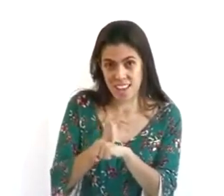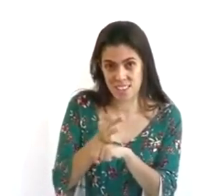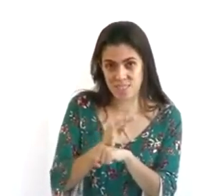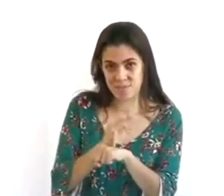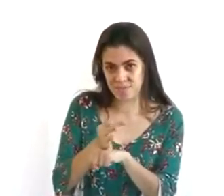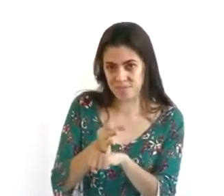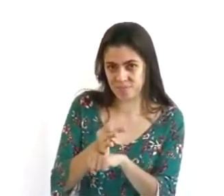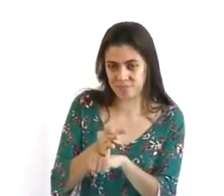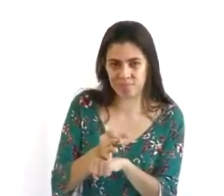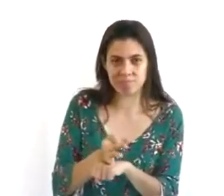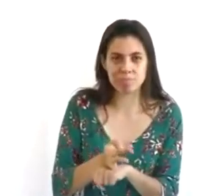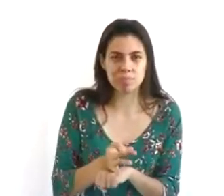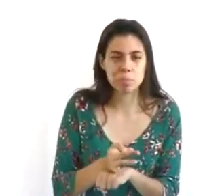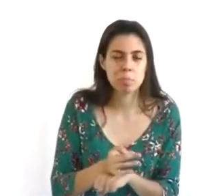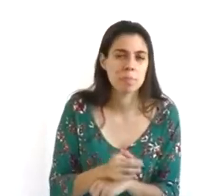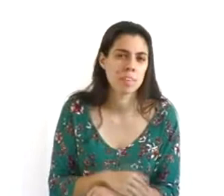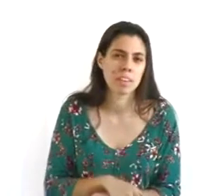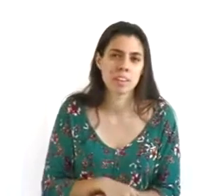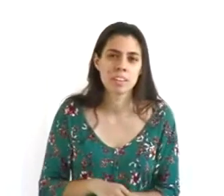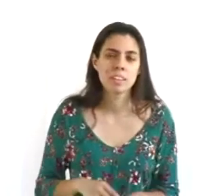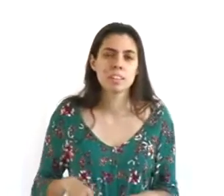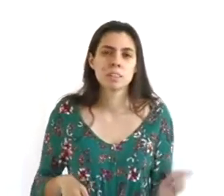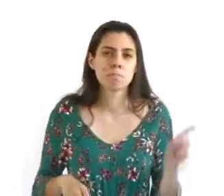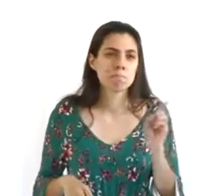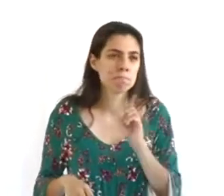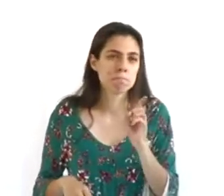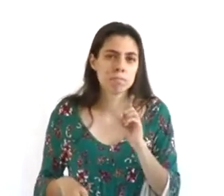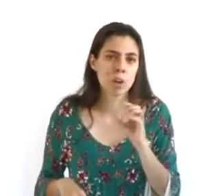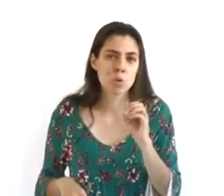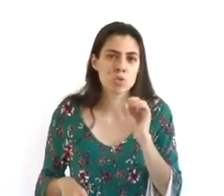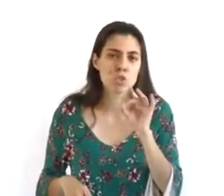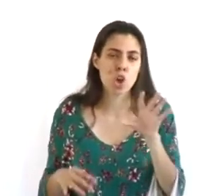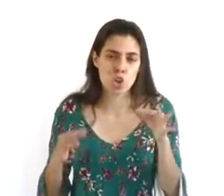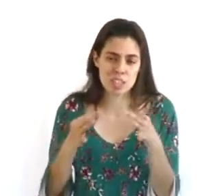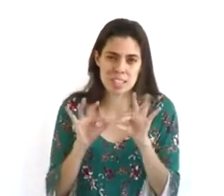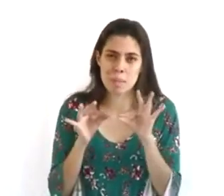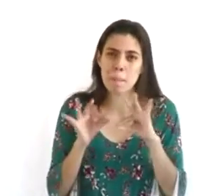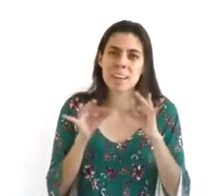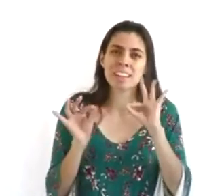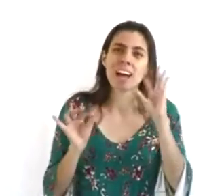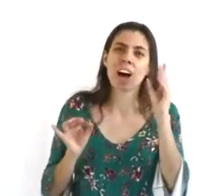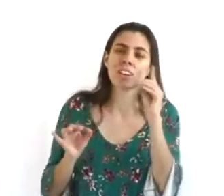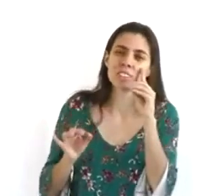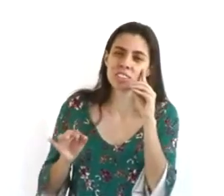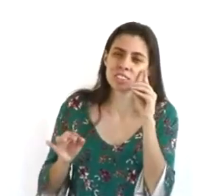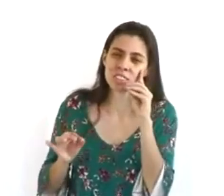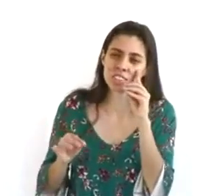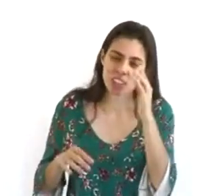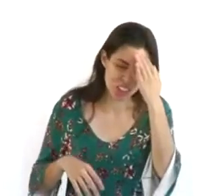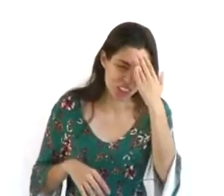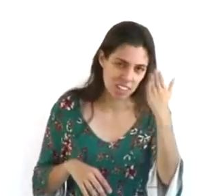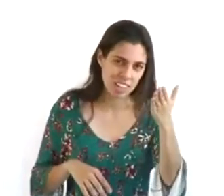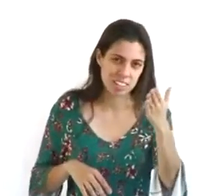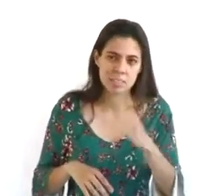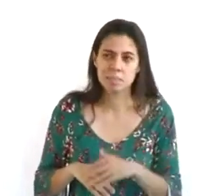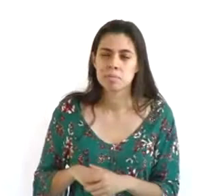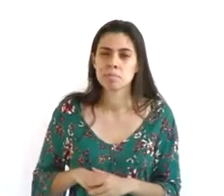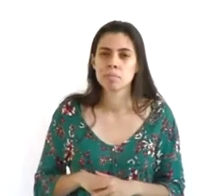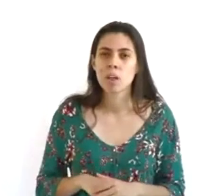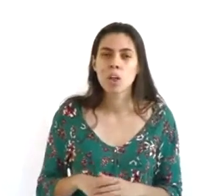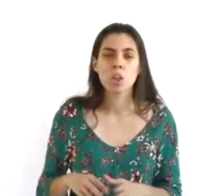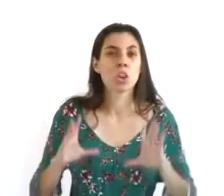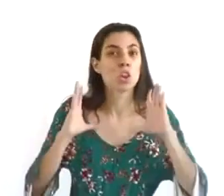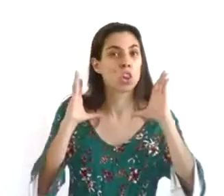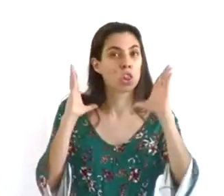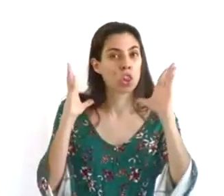outros países, inclusive o Brasil, celebram o Dia Nacional ou o Dia Internacional de Ação de Graças, como você queira. Todos os